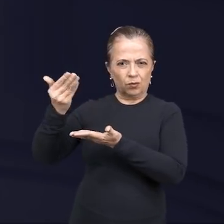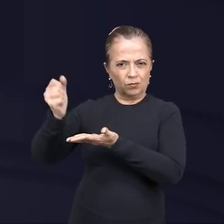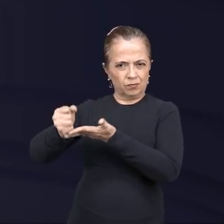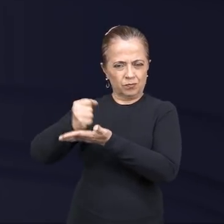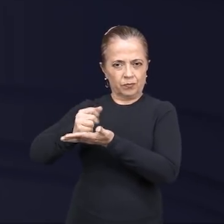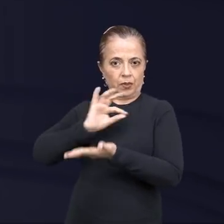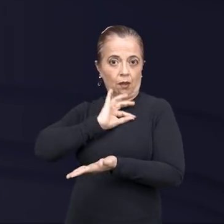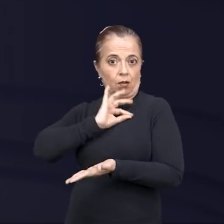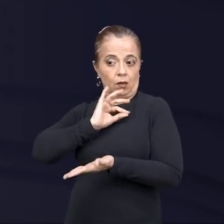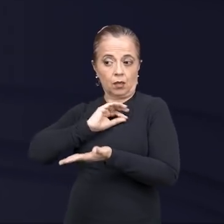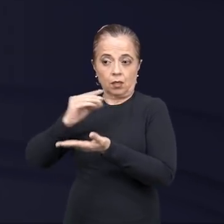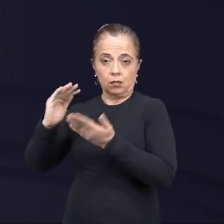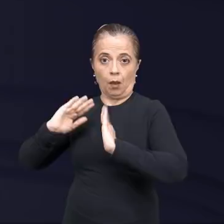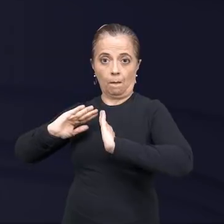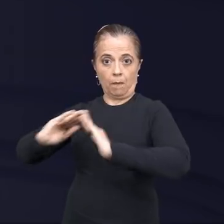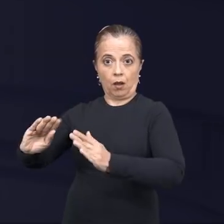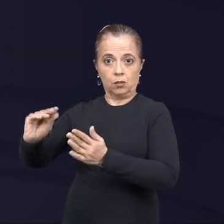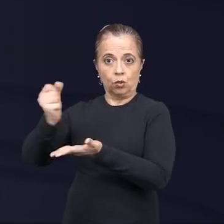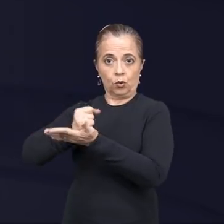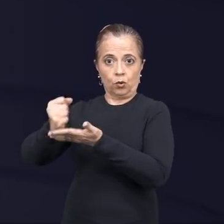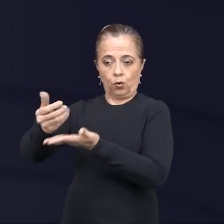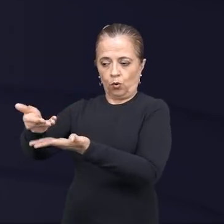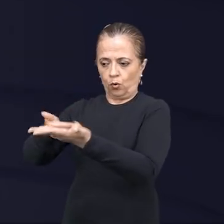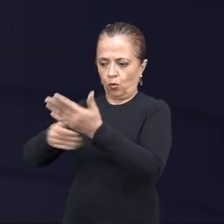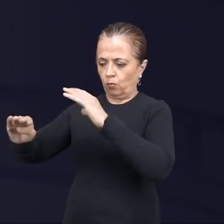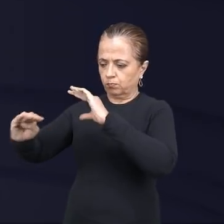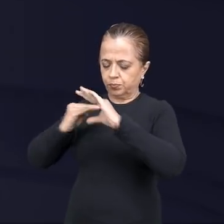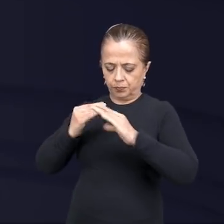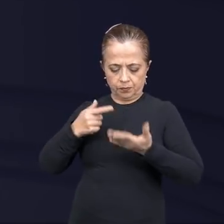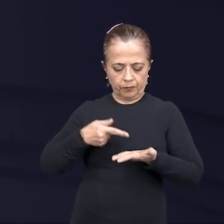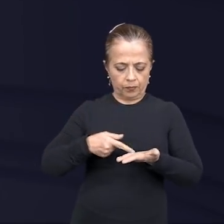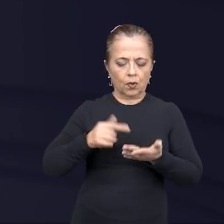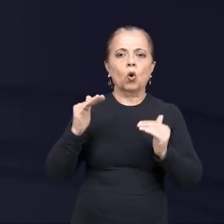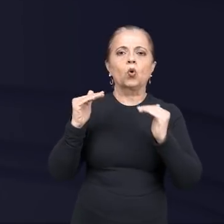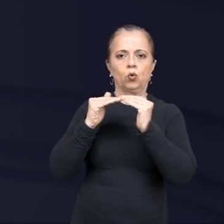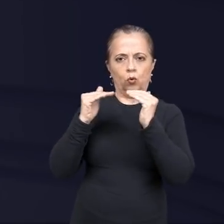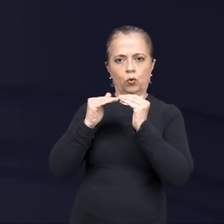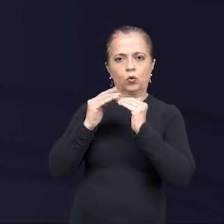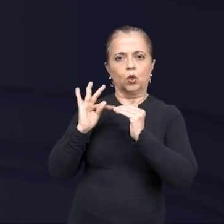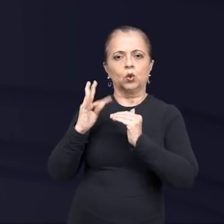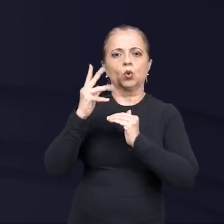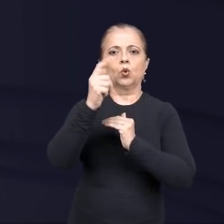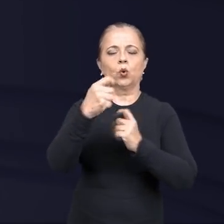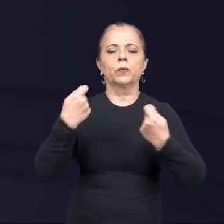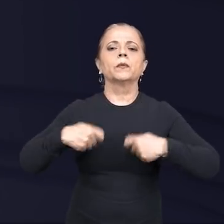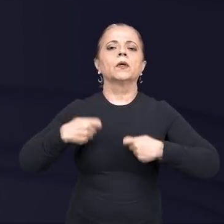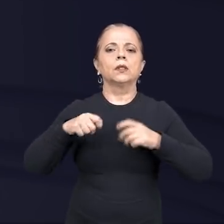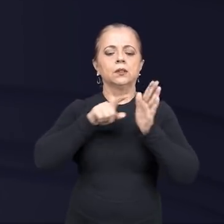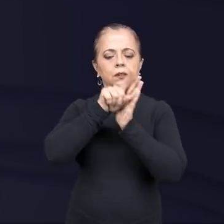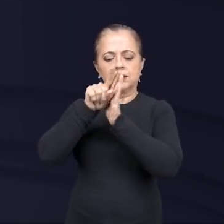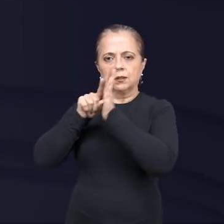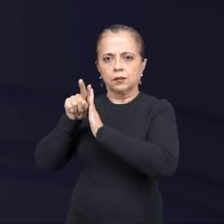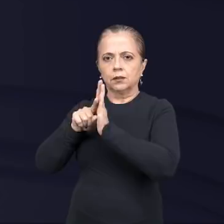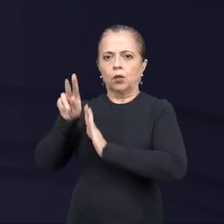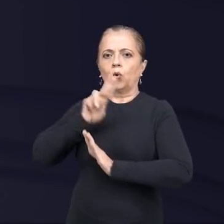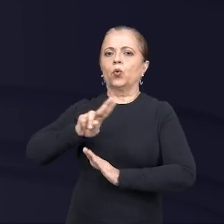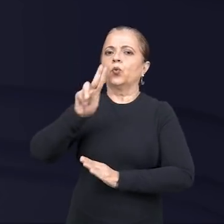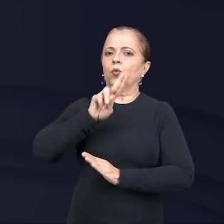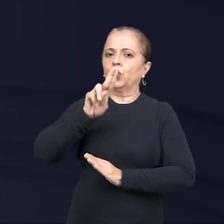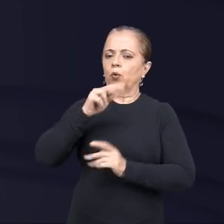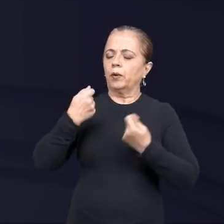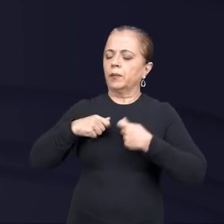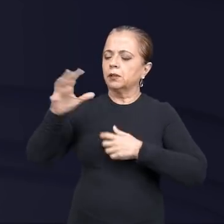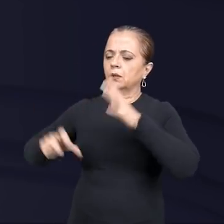do delegado de polícia e concordamos que todas essas medidas seriam úteis